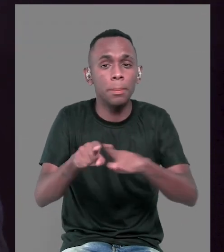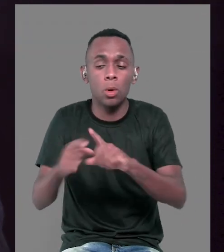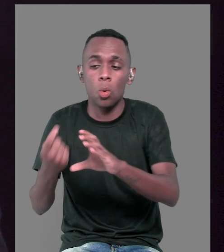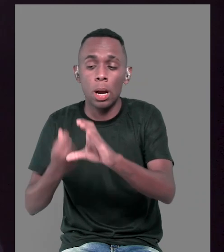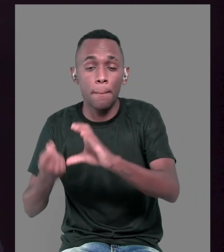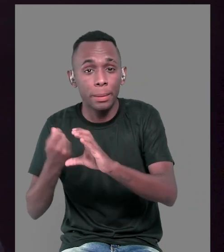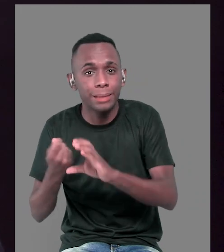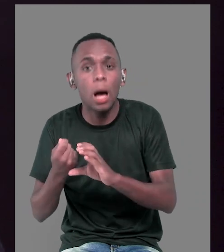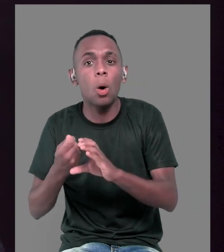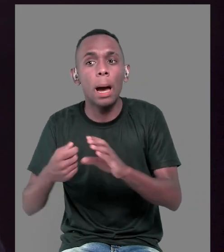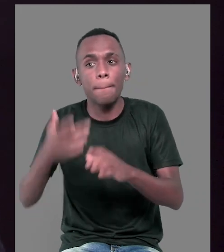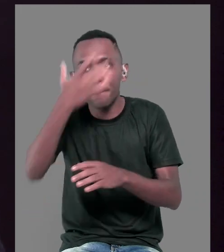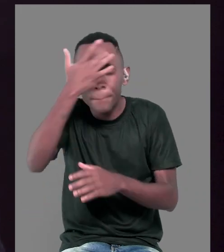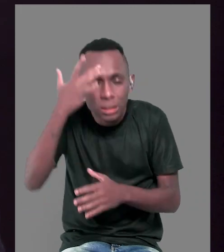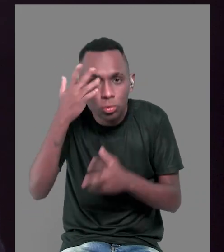age,